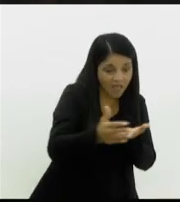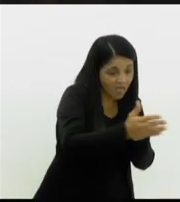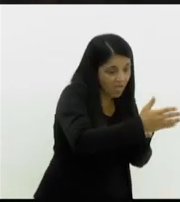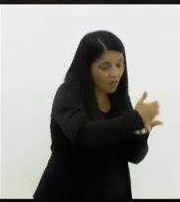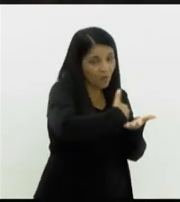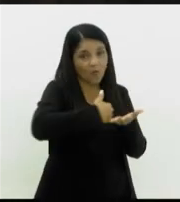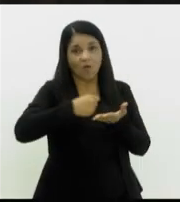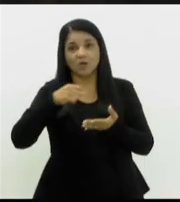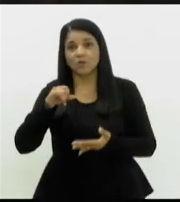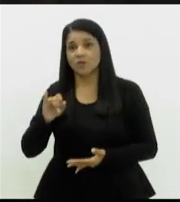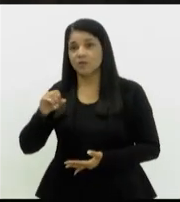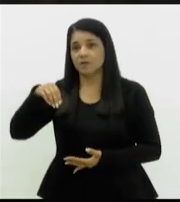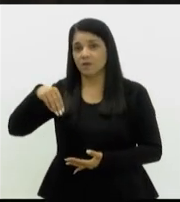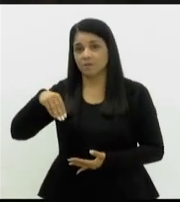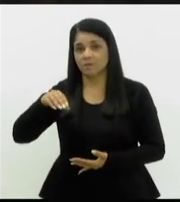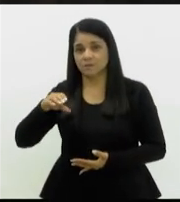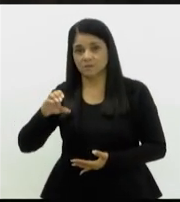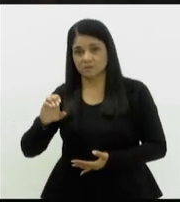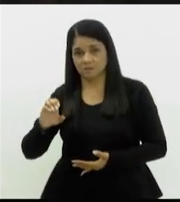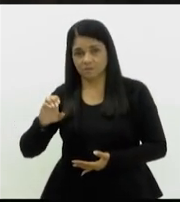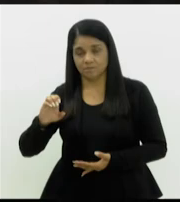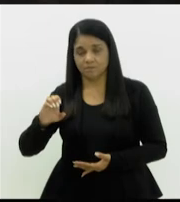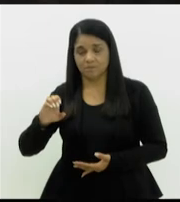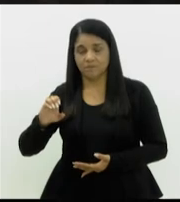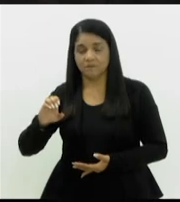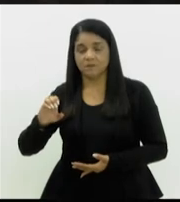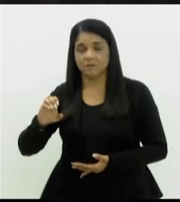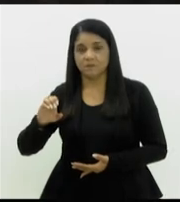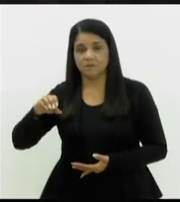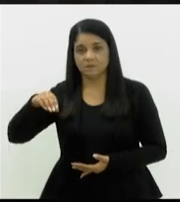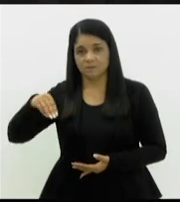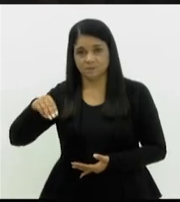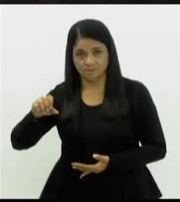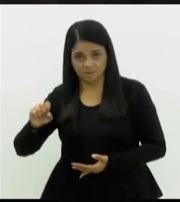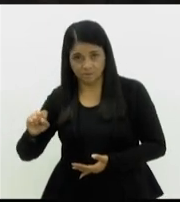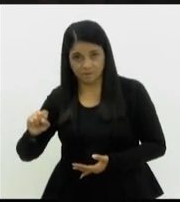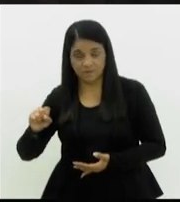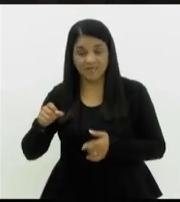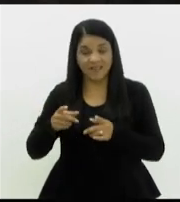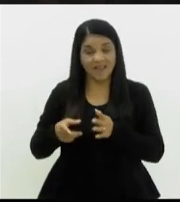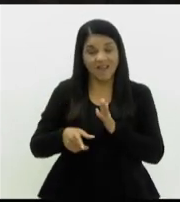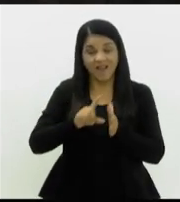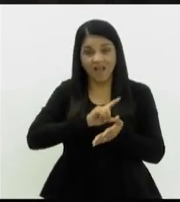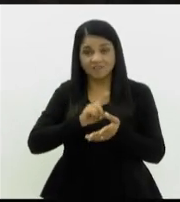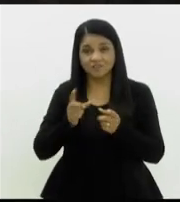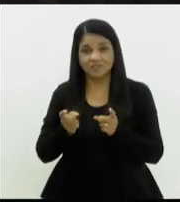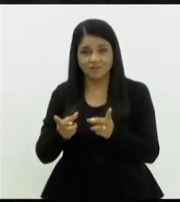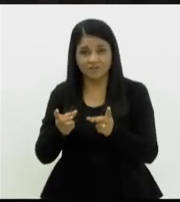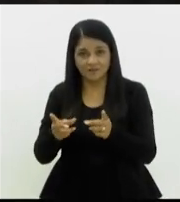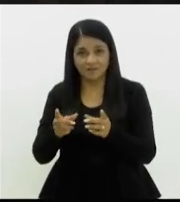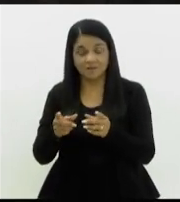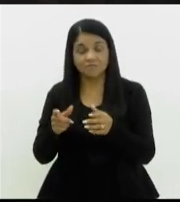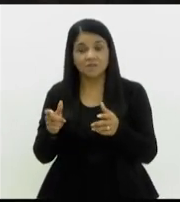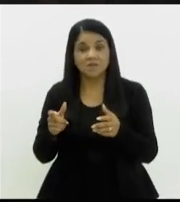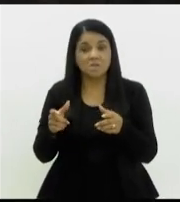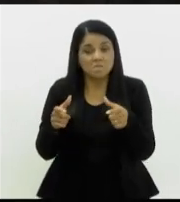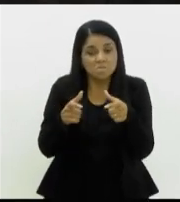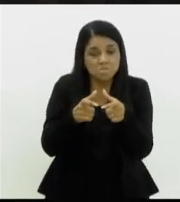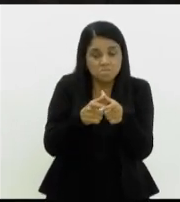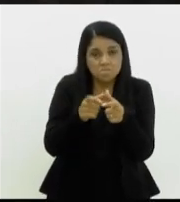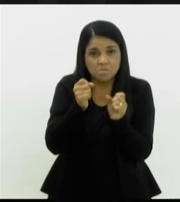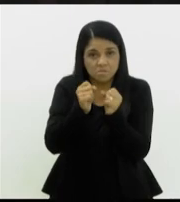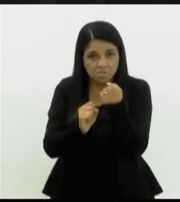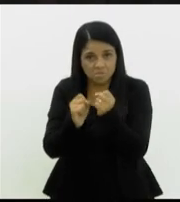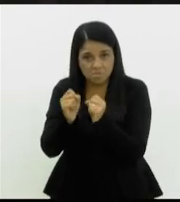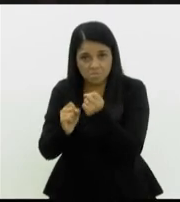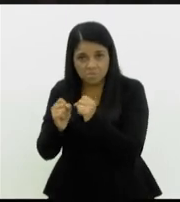ICMS antes de comercializá-lo. Muitas vezes, pequenos empresários vão ao